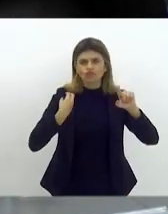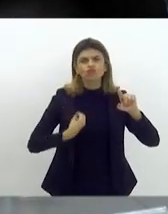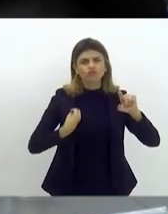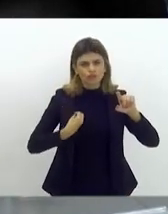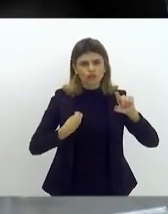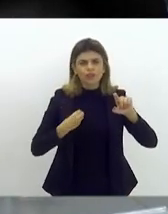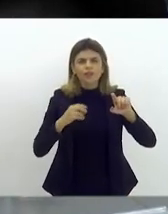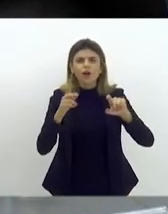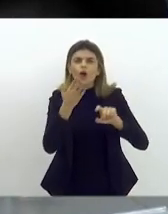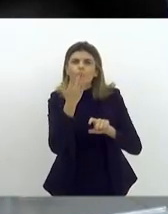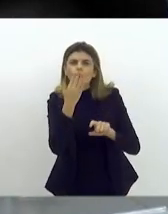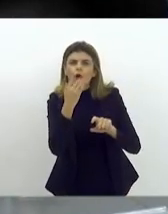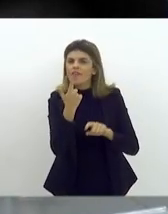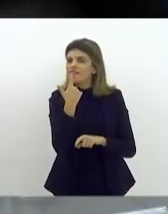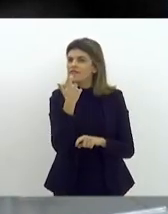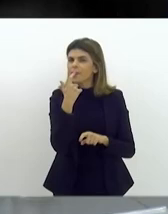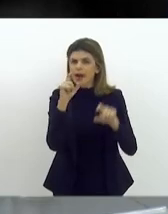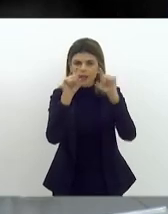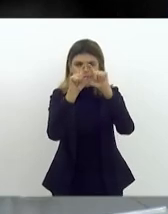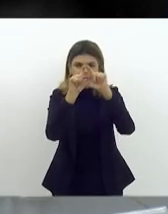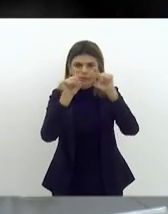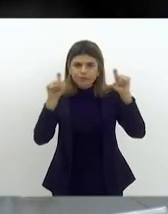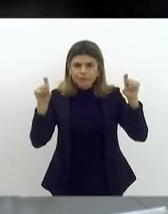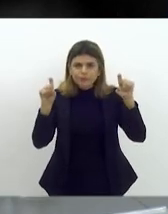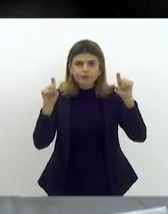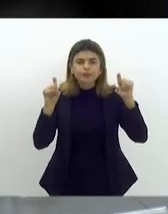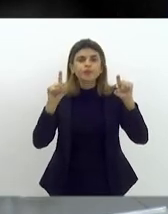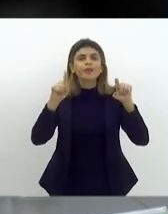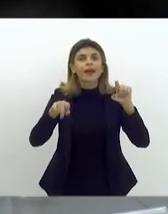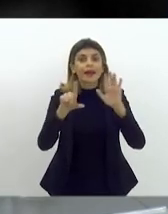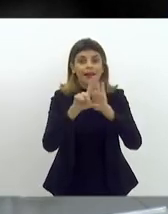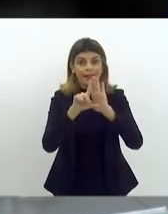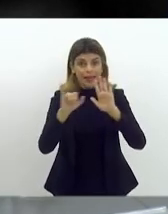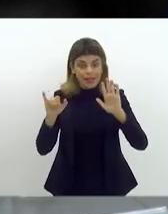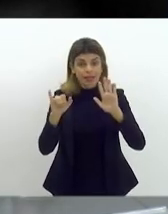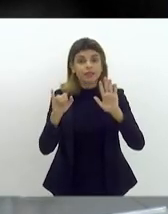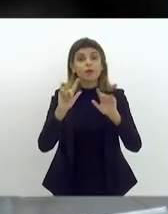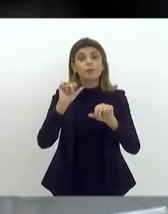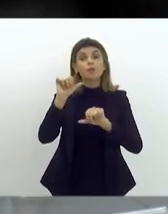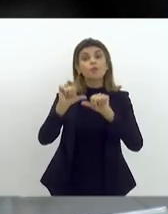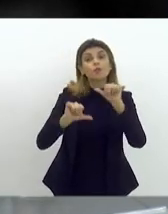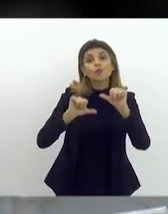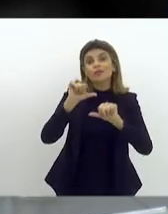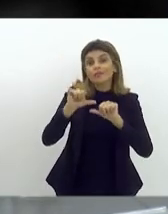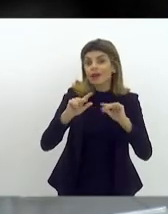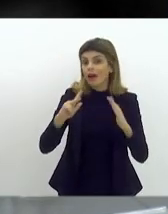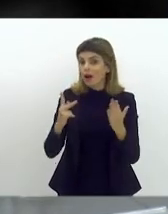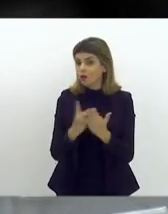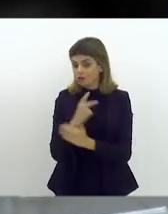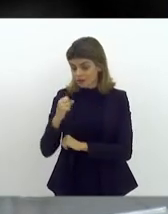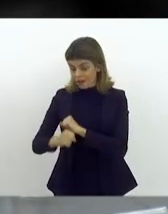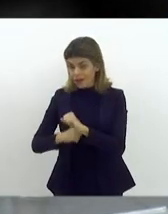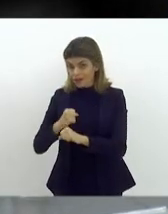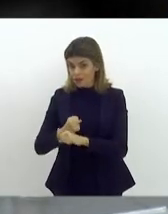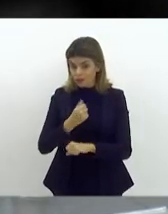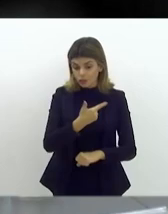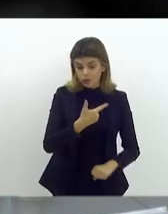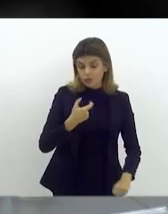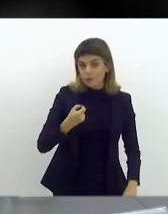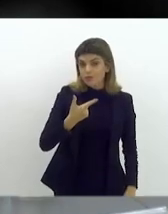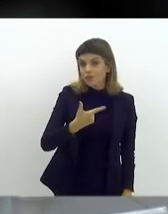vinho ele avermelhado a parte justamente das mudanças ocorridas em 2021